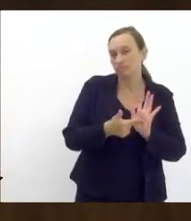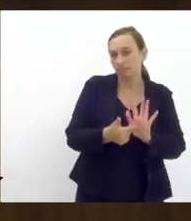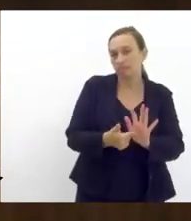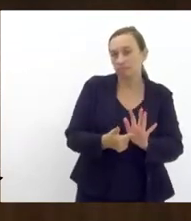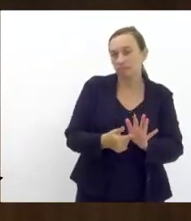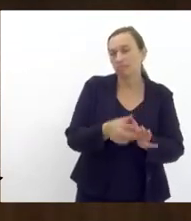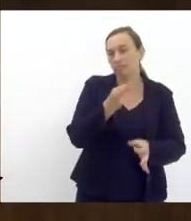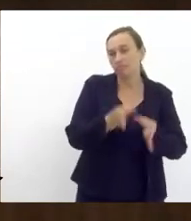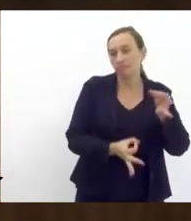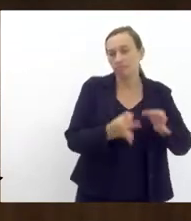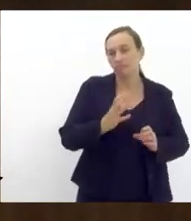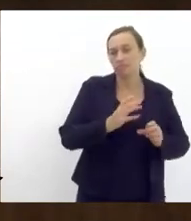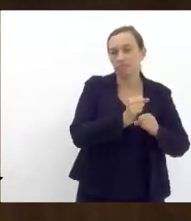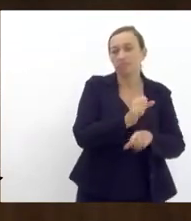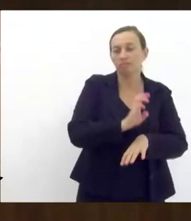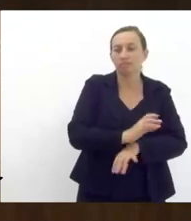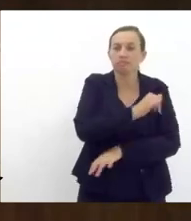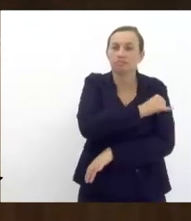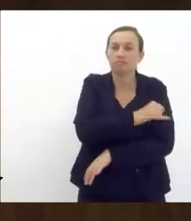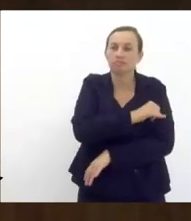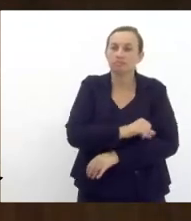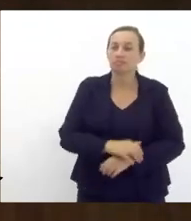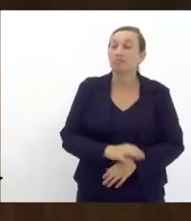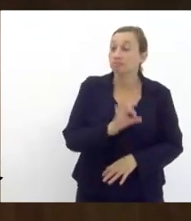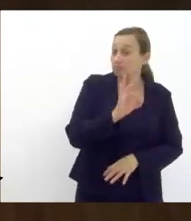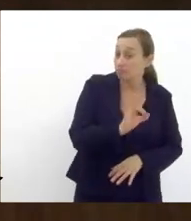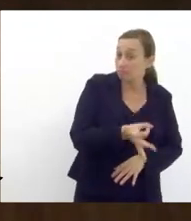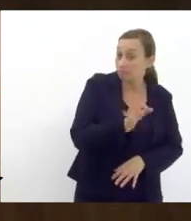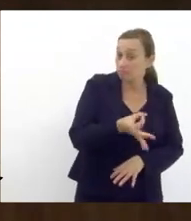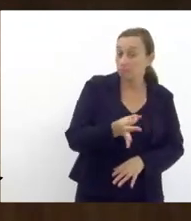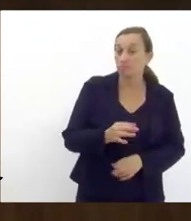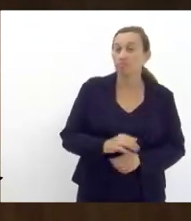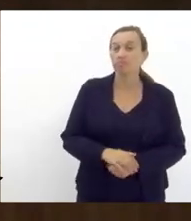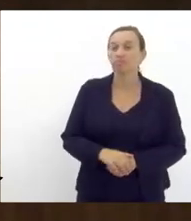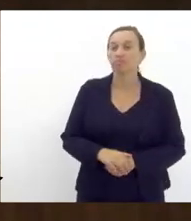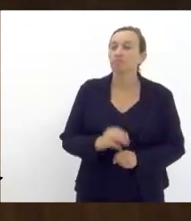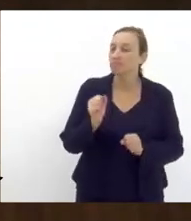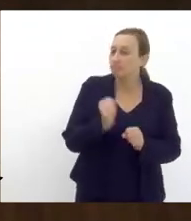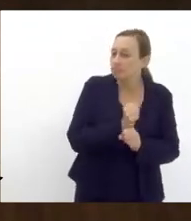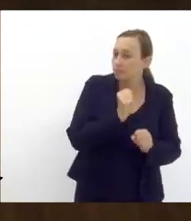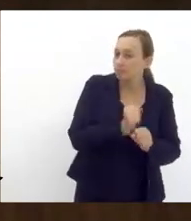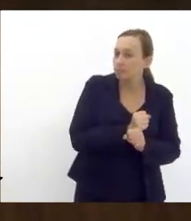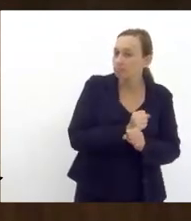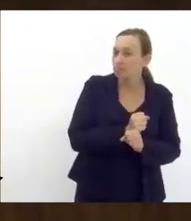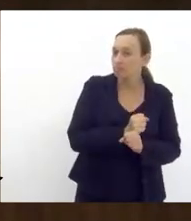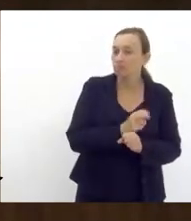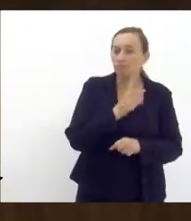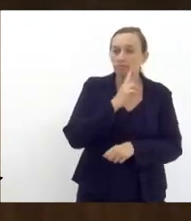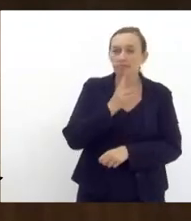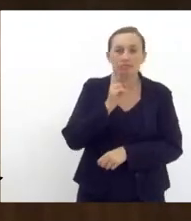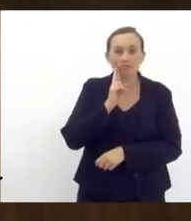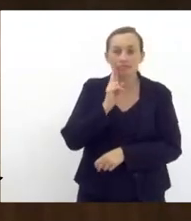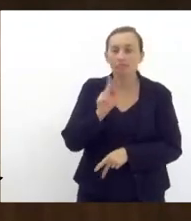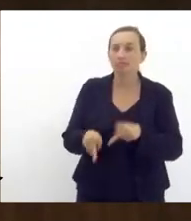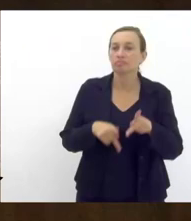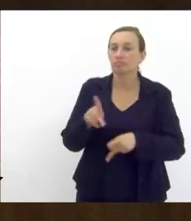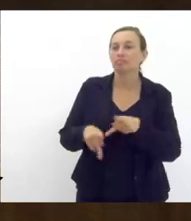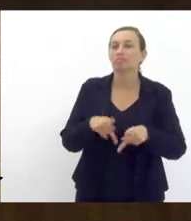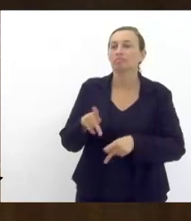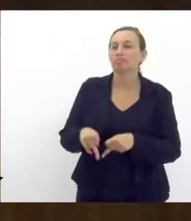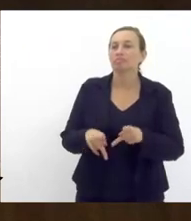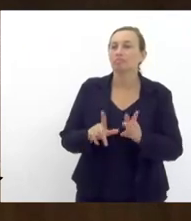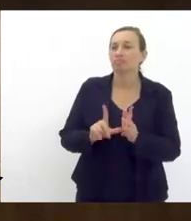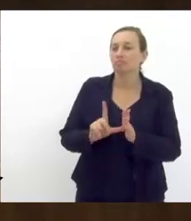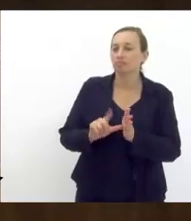pelo Tribunal de Contas do Estado do Rio de Janeiro foi exatamente a obra do restaurante do Povo da Central